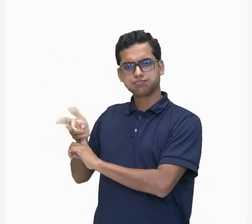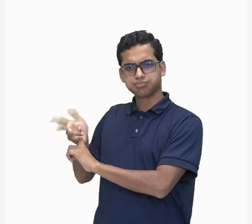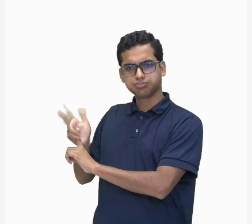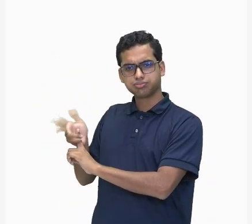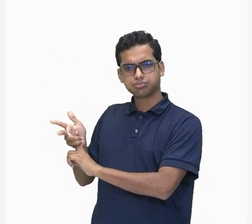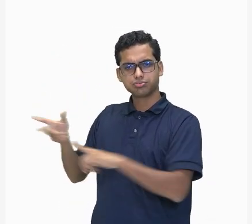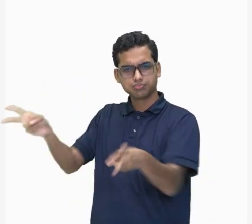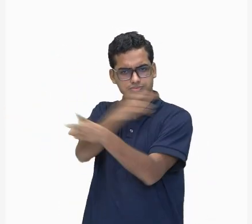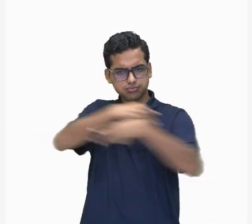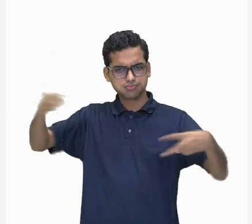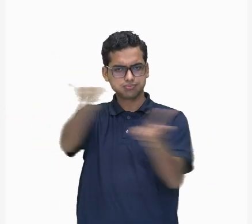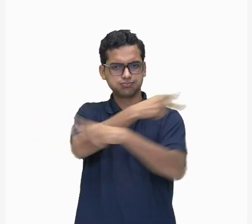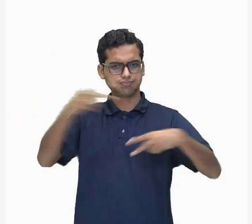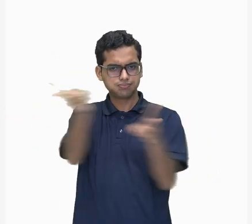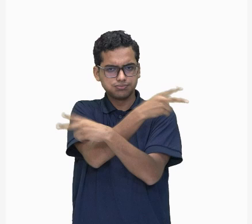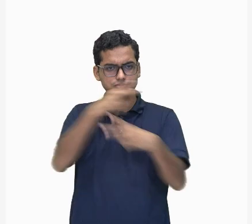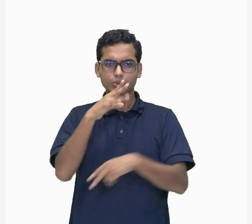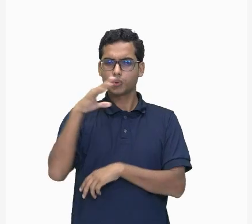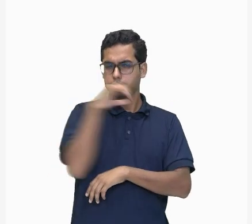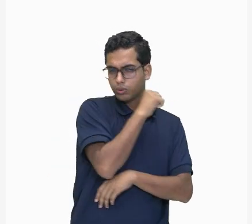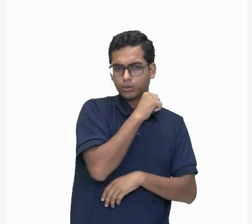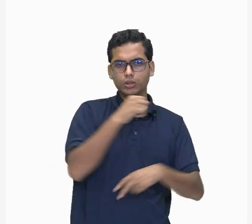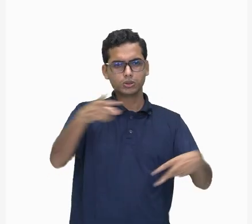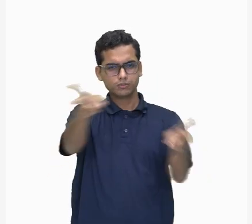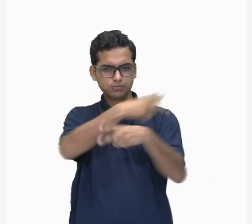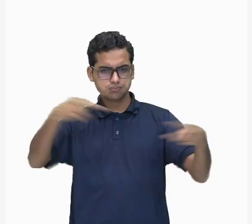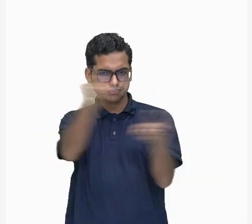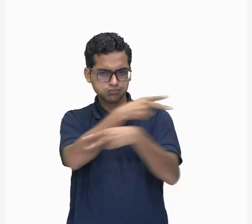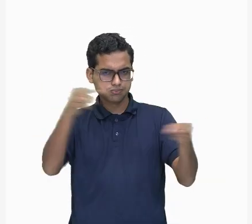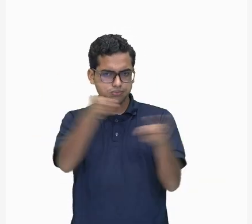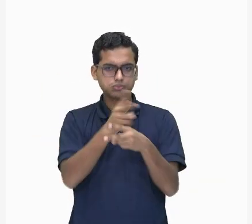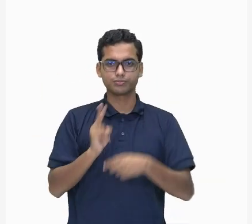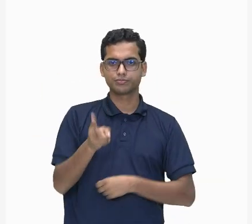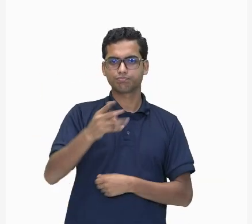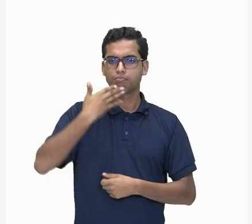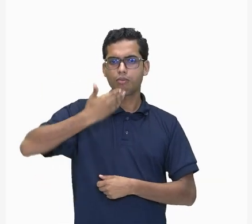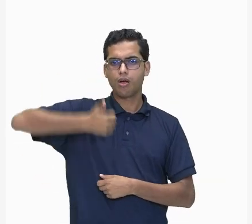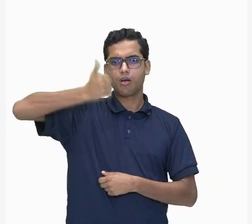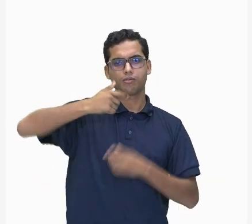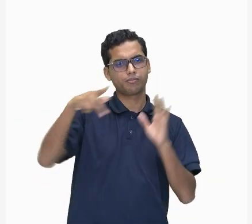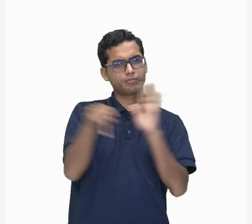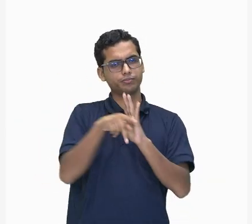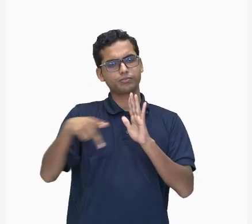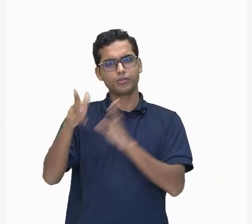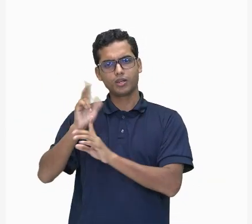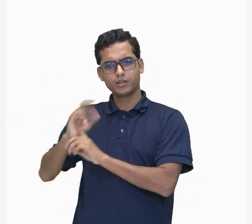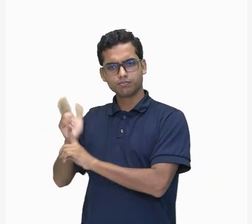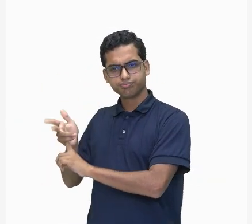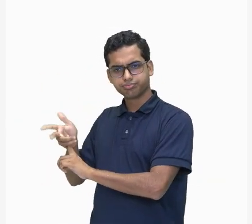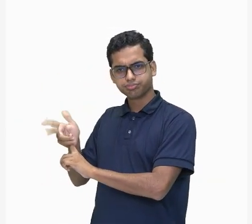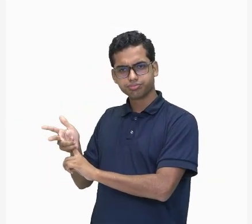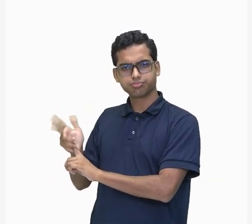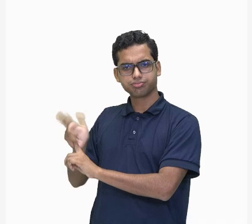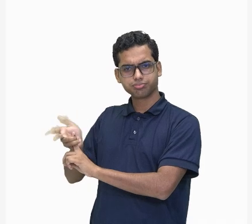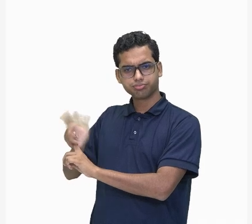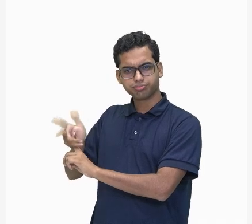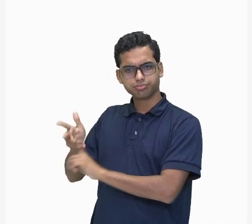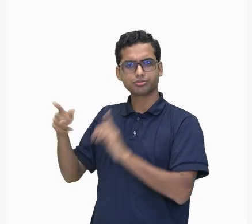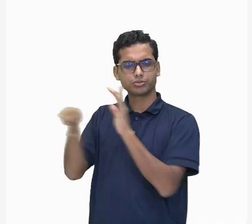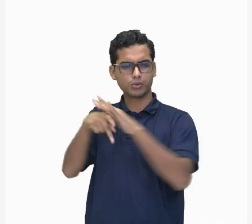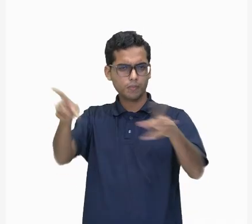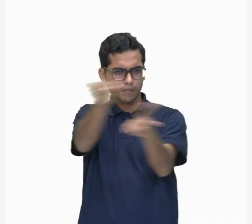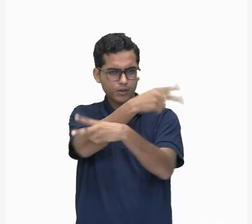vento atinge ali velocidades maiores, né? Então é mais eficiente a gente ter uma usina eólica em lugares onde o vento, né, é